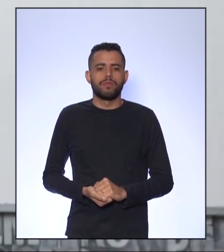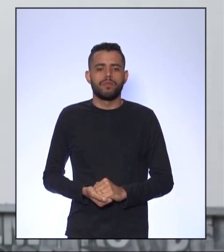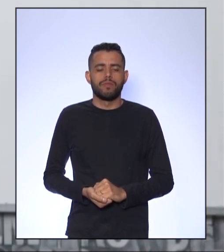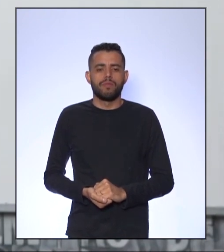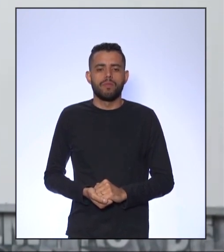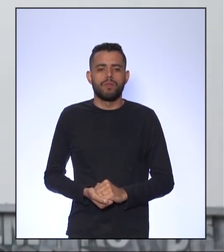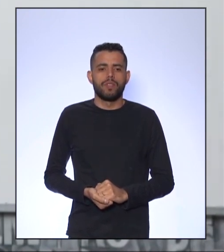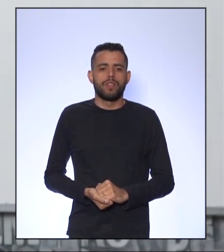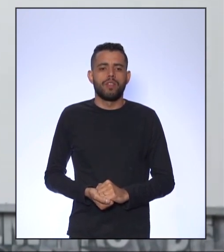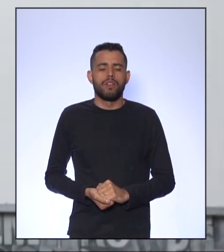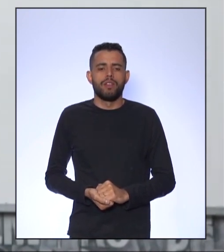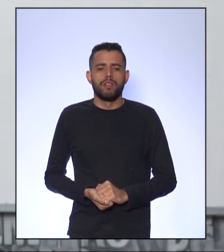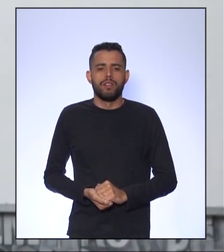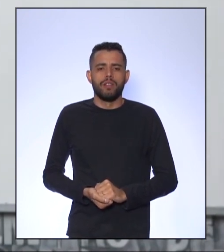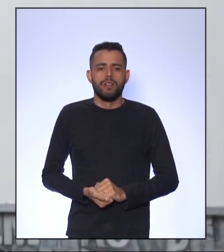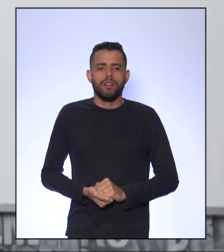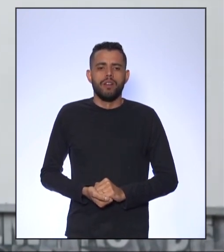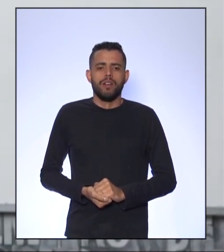mais